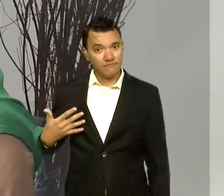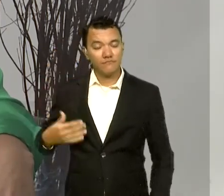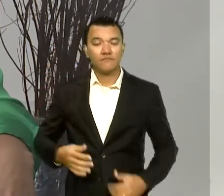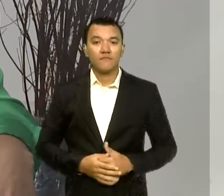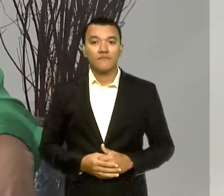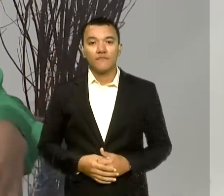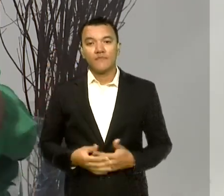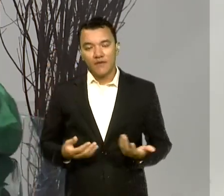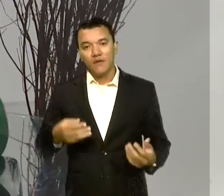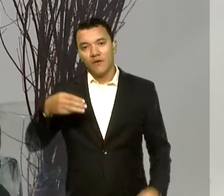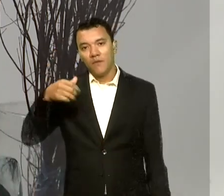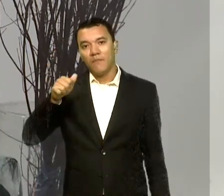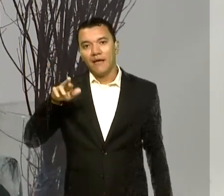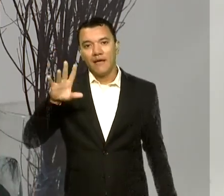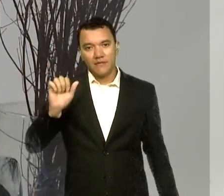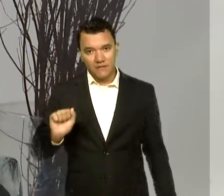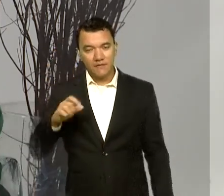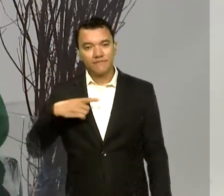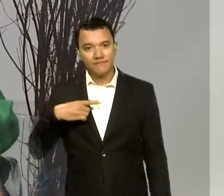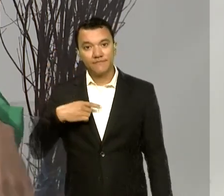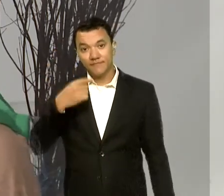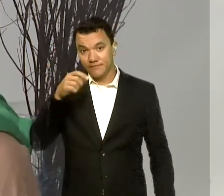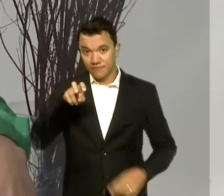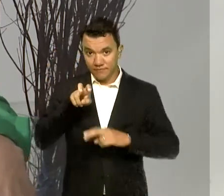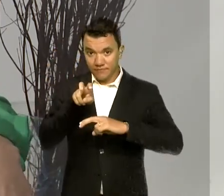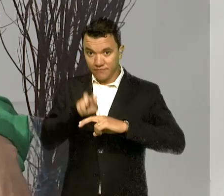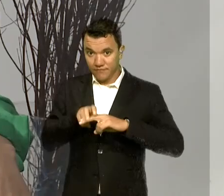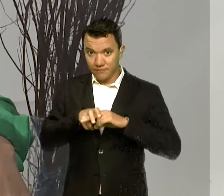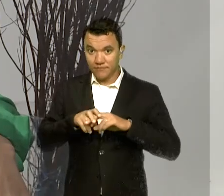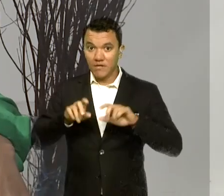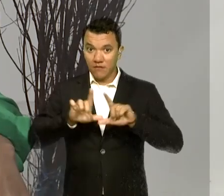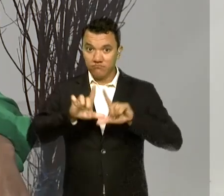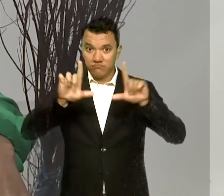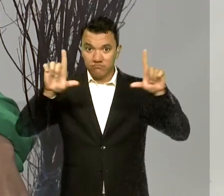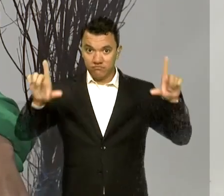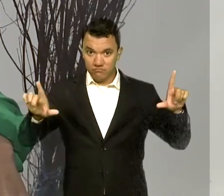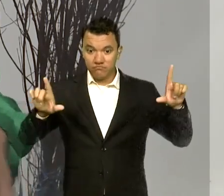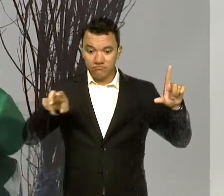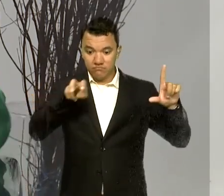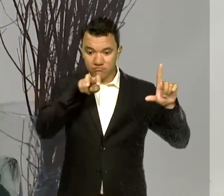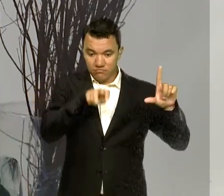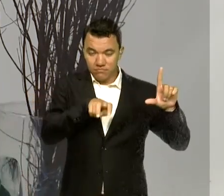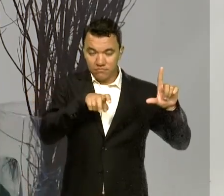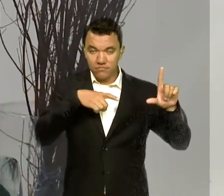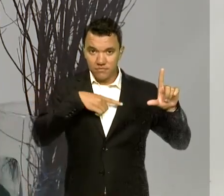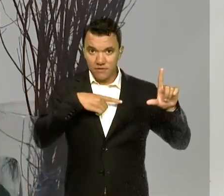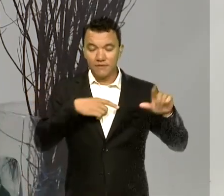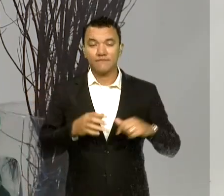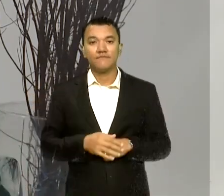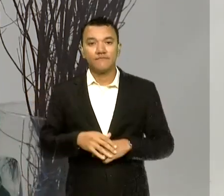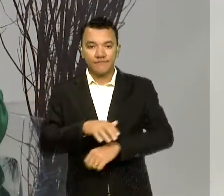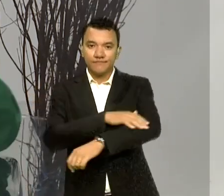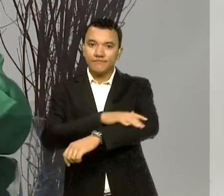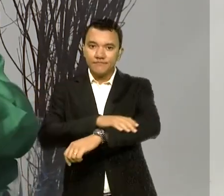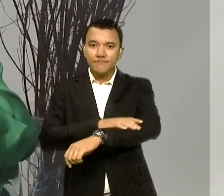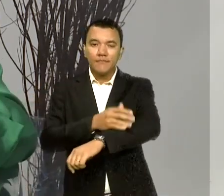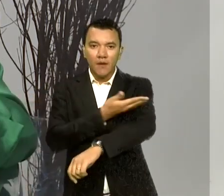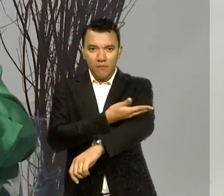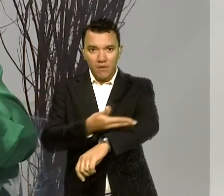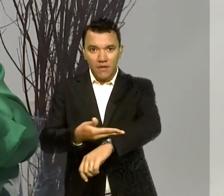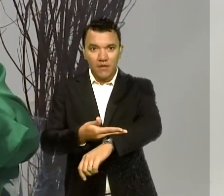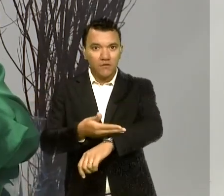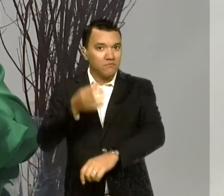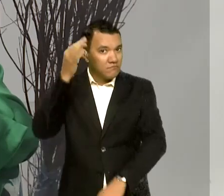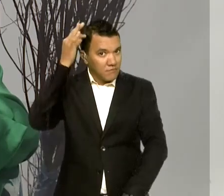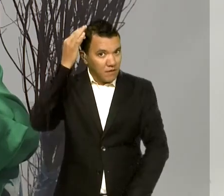Márcia Carvalho, estou sentada, apareço neste momento no centro do vídeo. Eu tenho a pele clara, estou